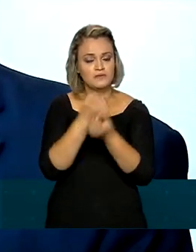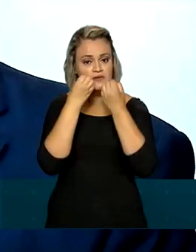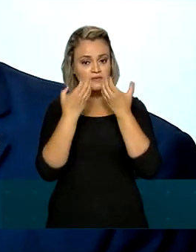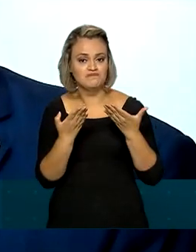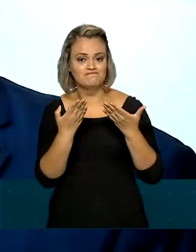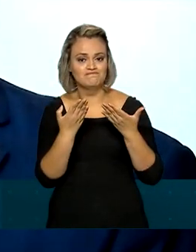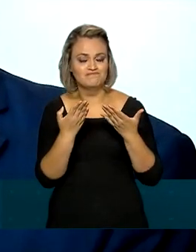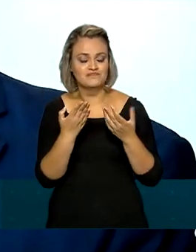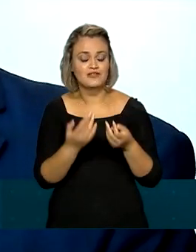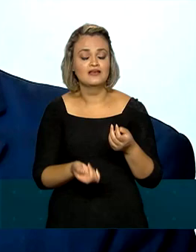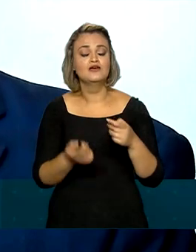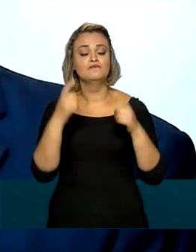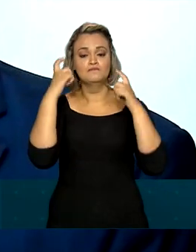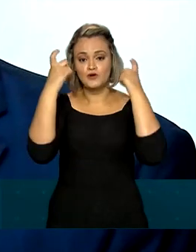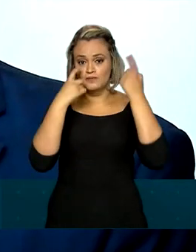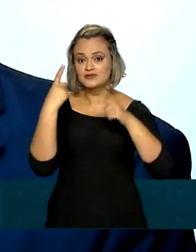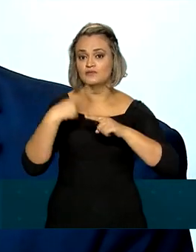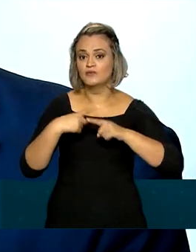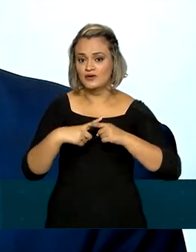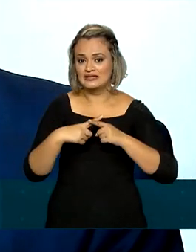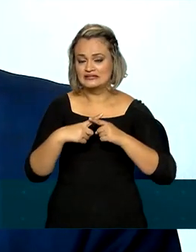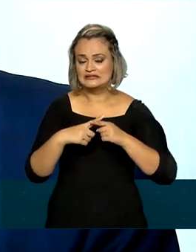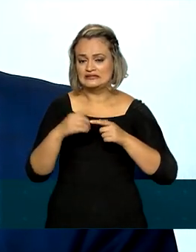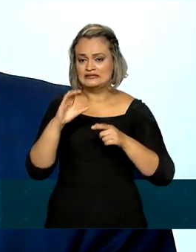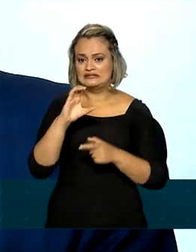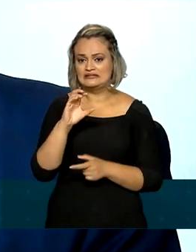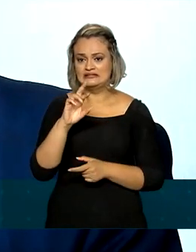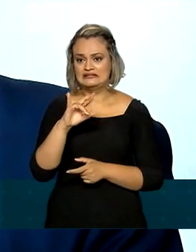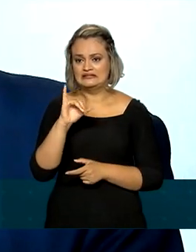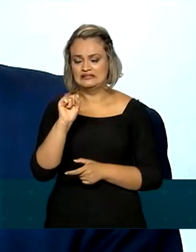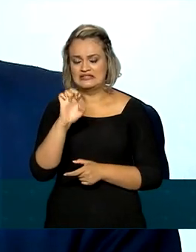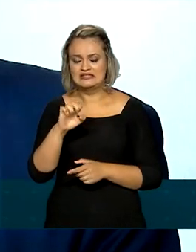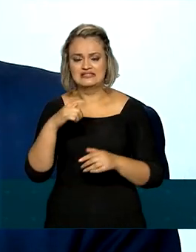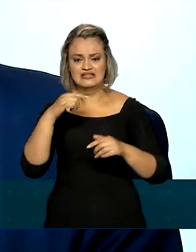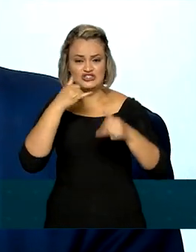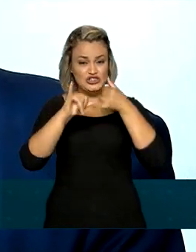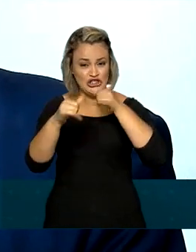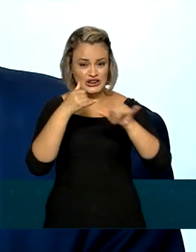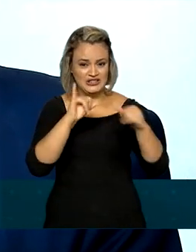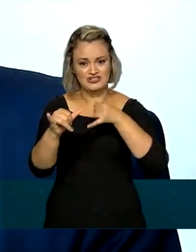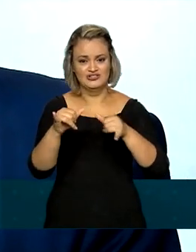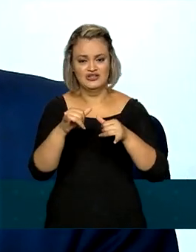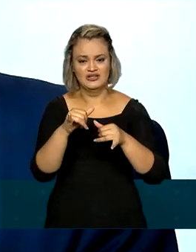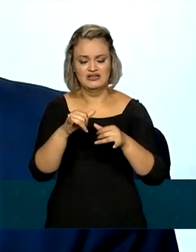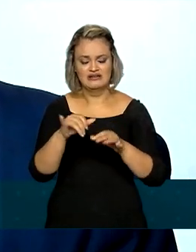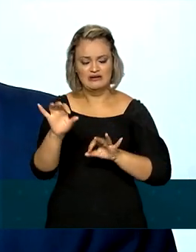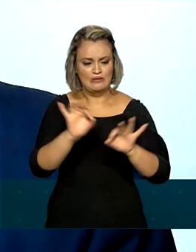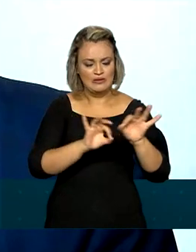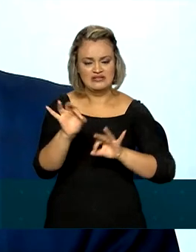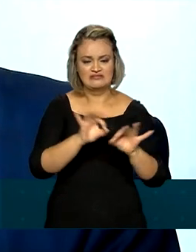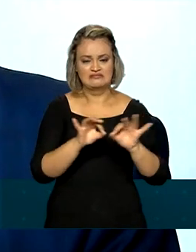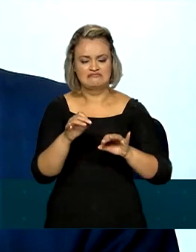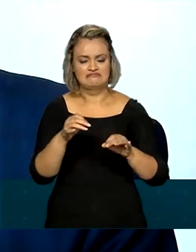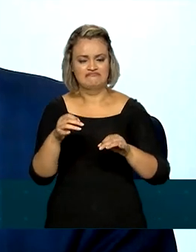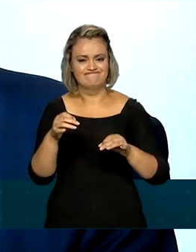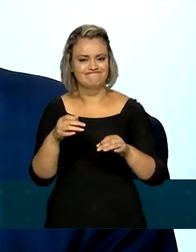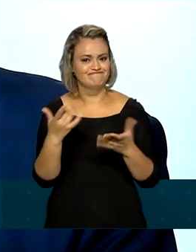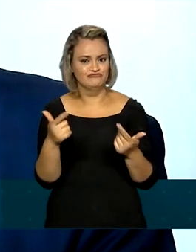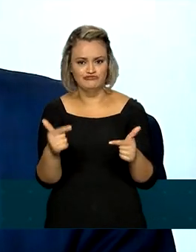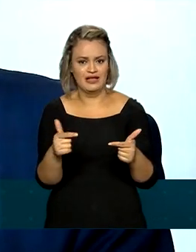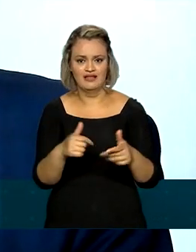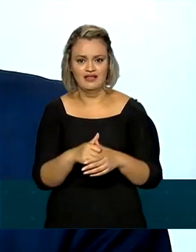Estão preocupados também porque a crise da energia, por um lado, a desorganização do mercado de energia e